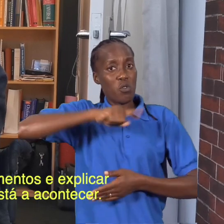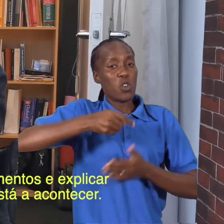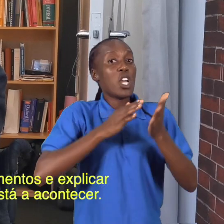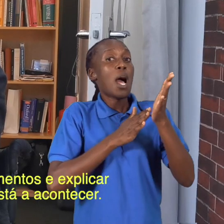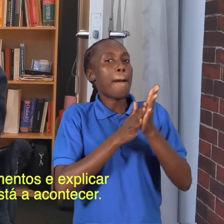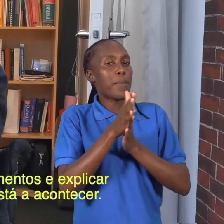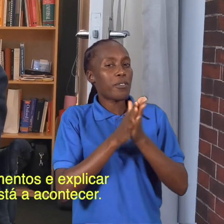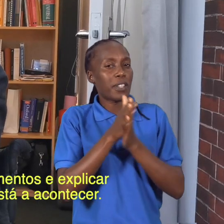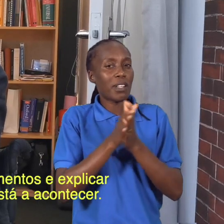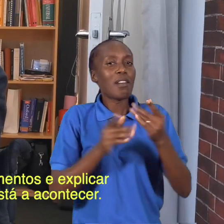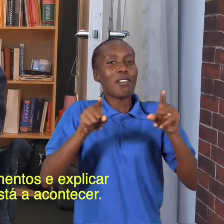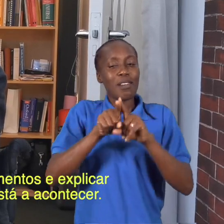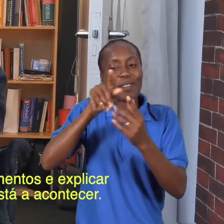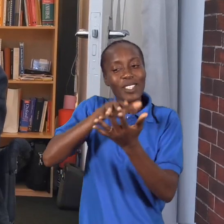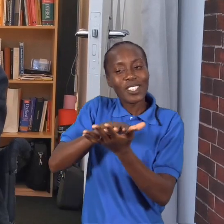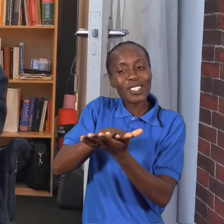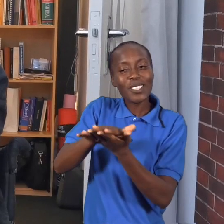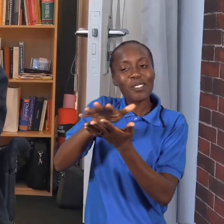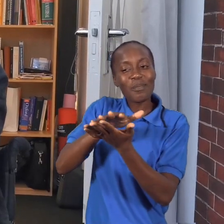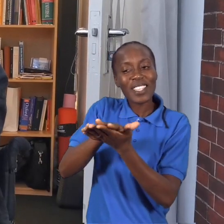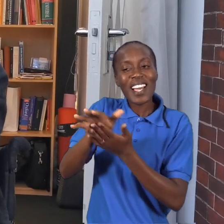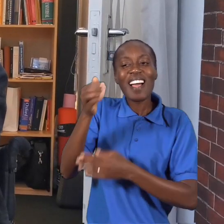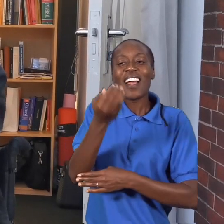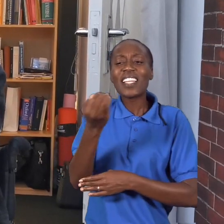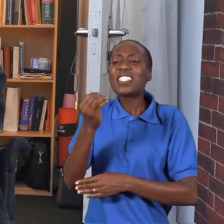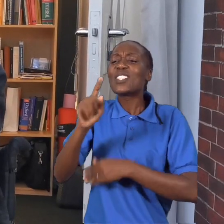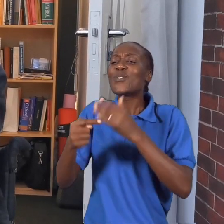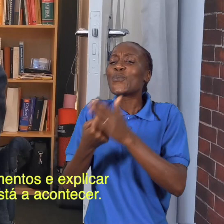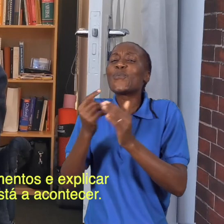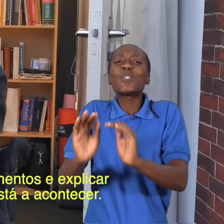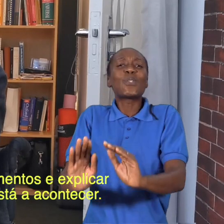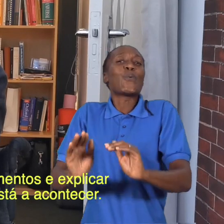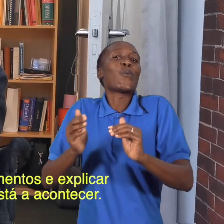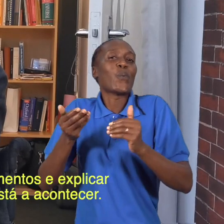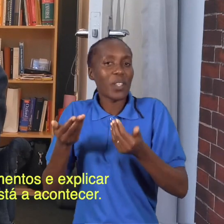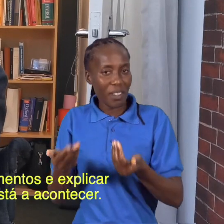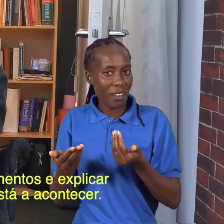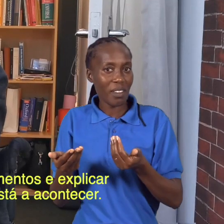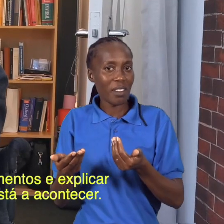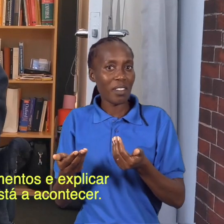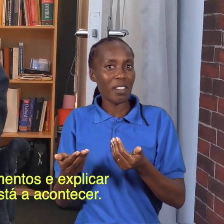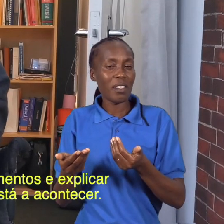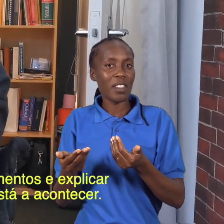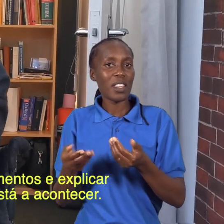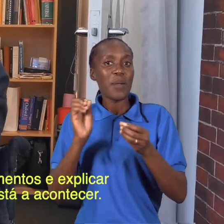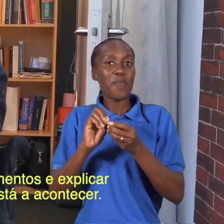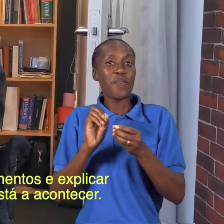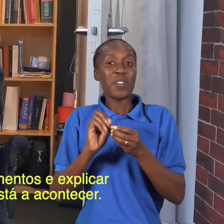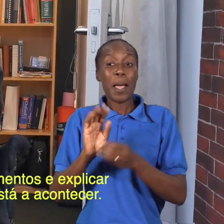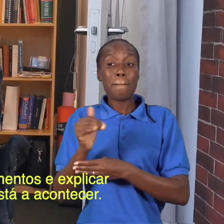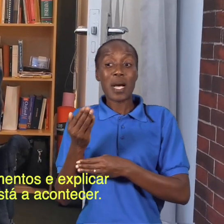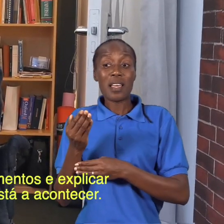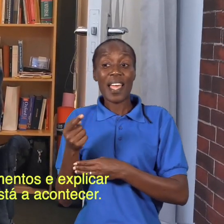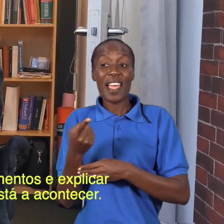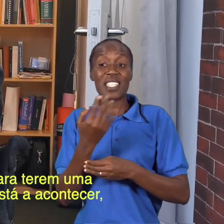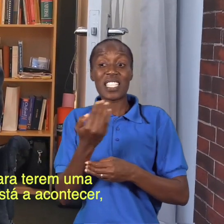Então, é preciso aproveitar estes momentos e explicar também às crianças o que é que, de facto, está a